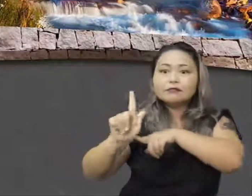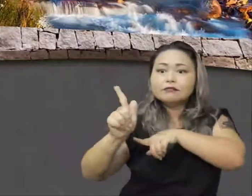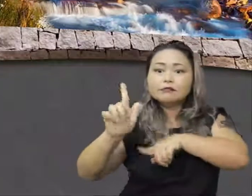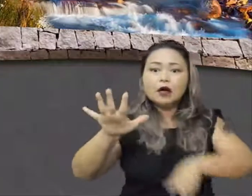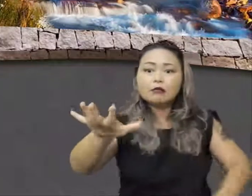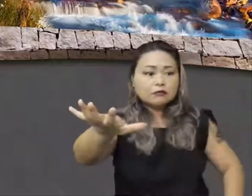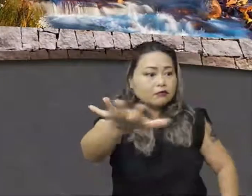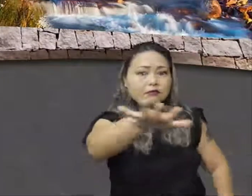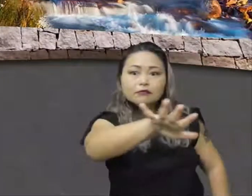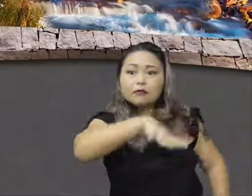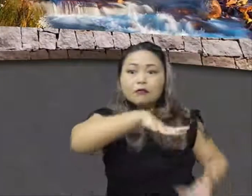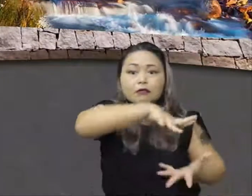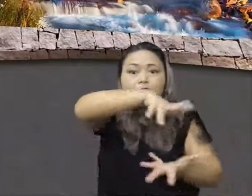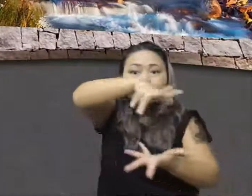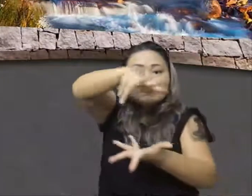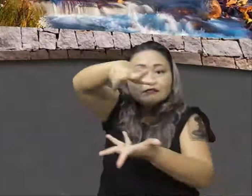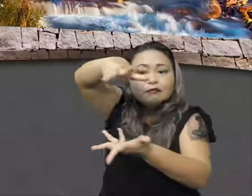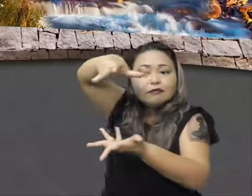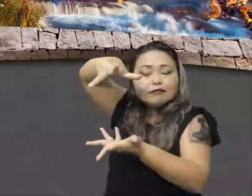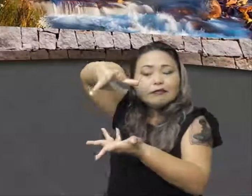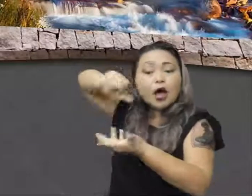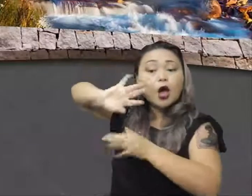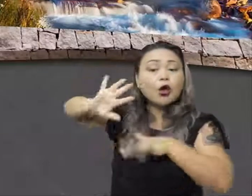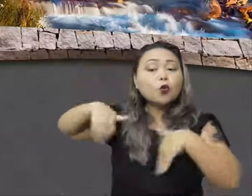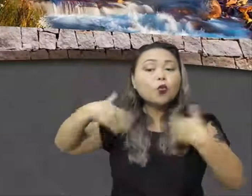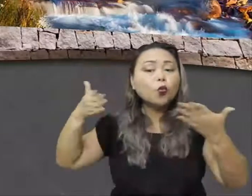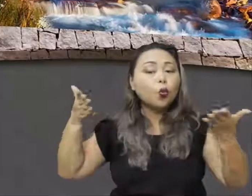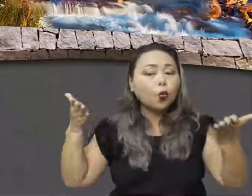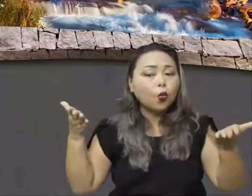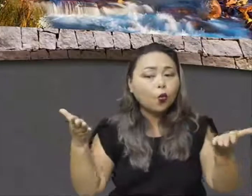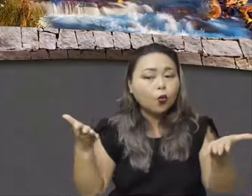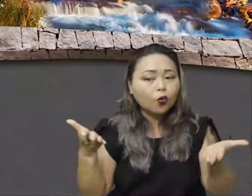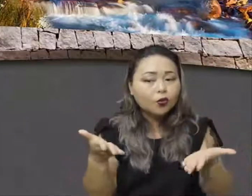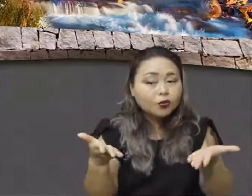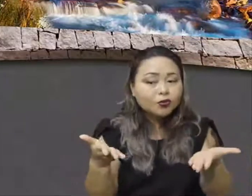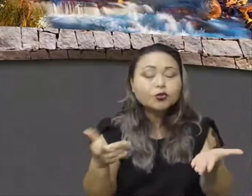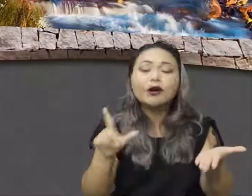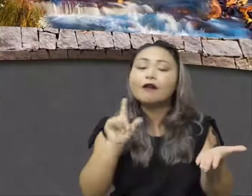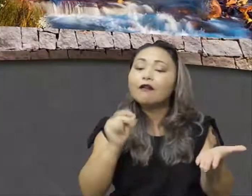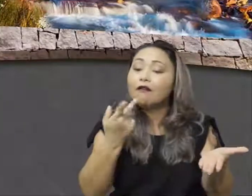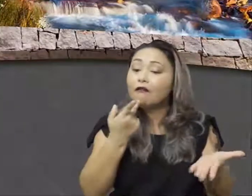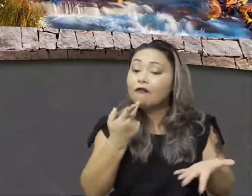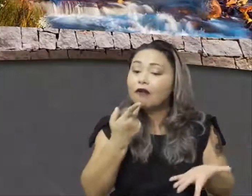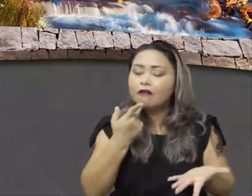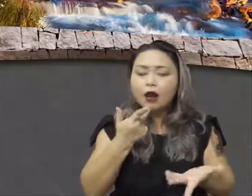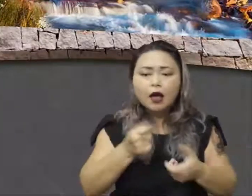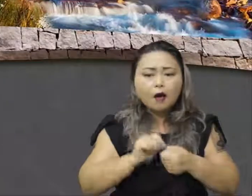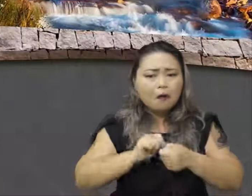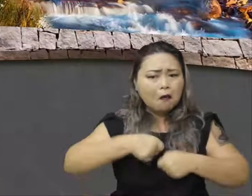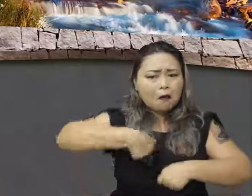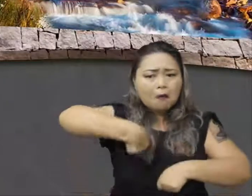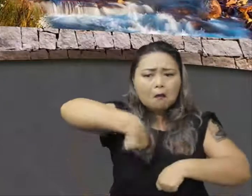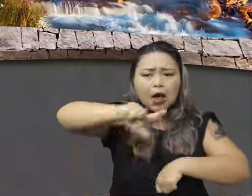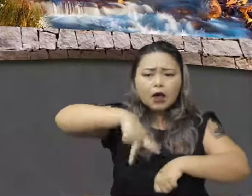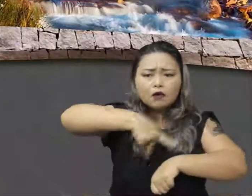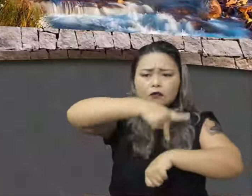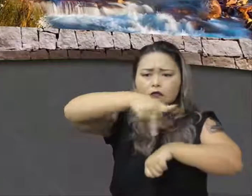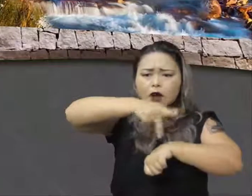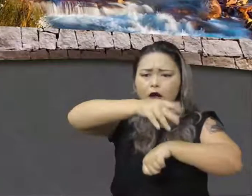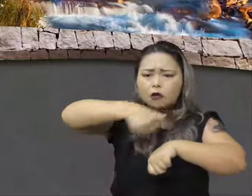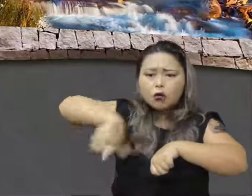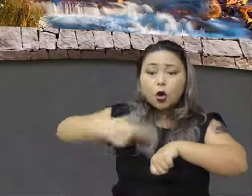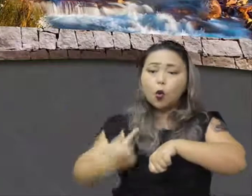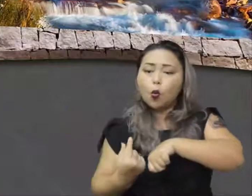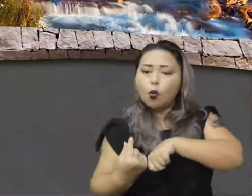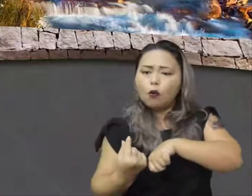espaço mundial. E hoje, claro, nós iremos falar de uma das maiores potências econômicas. Eu falei uma